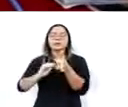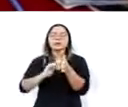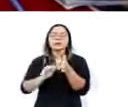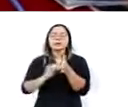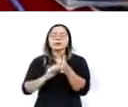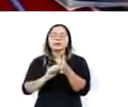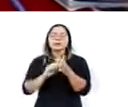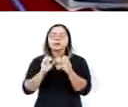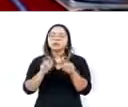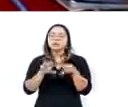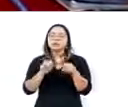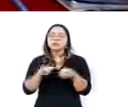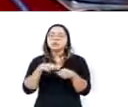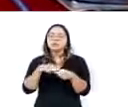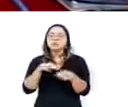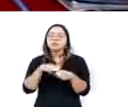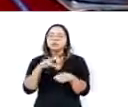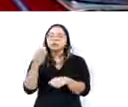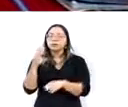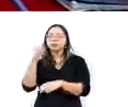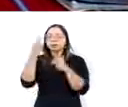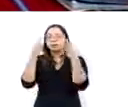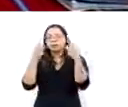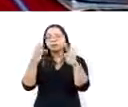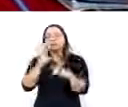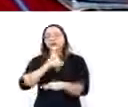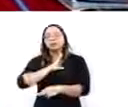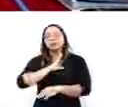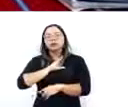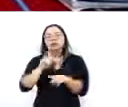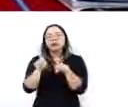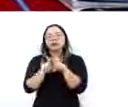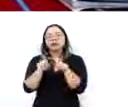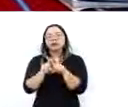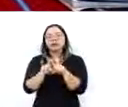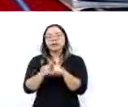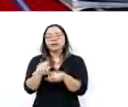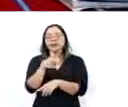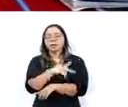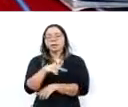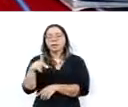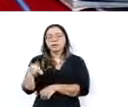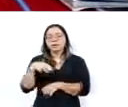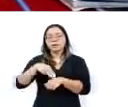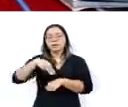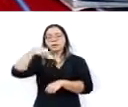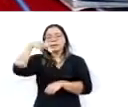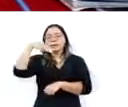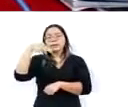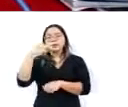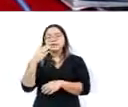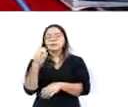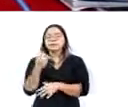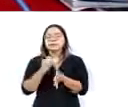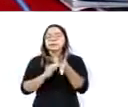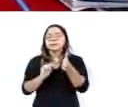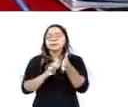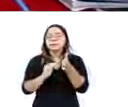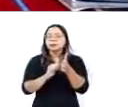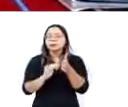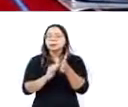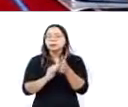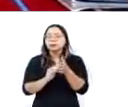Tecnologias de Caxias, e também a professora, mestra e secretária municipal de Educação de Aldeias Altas,